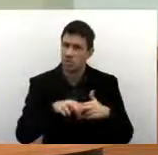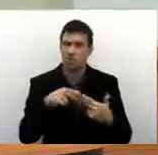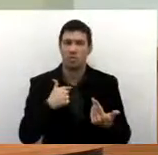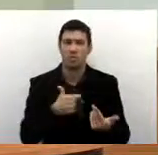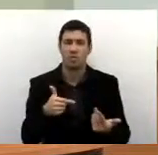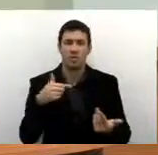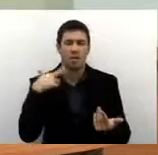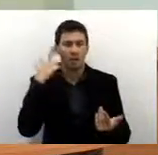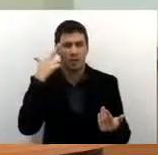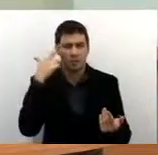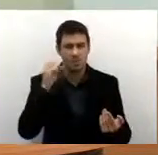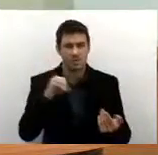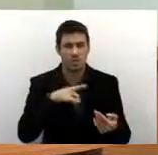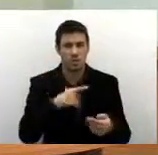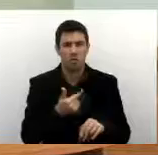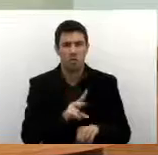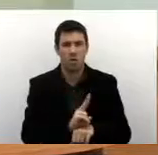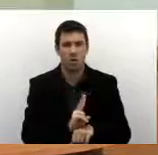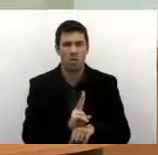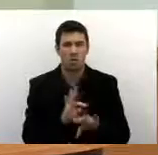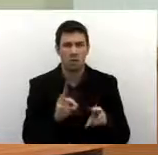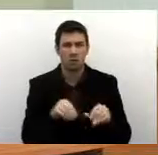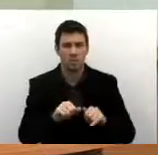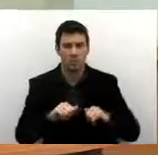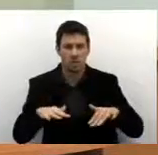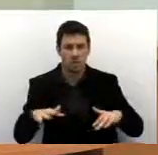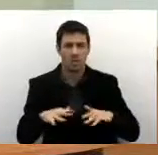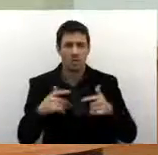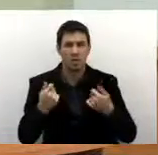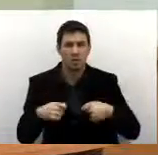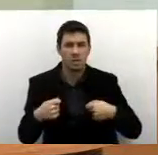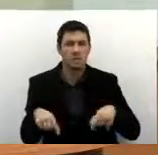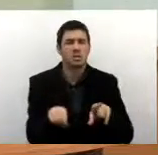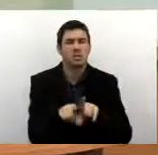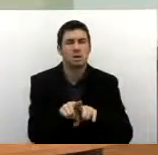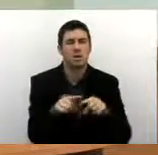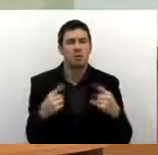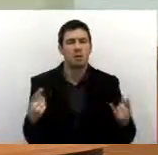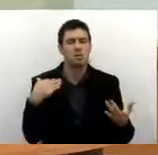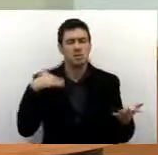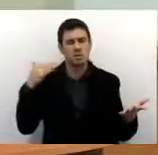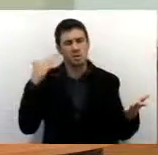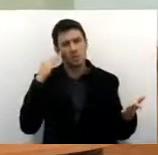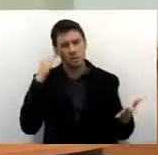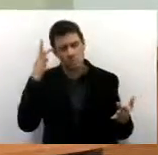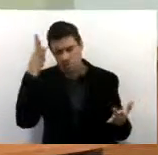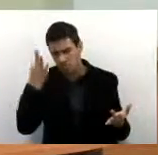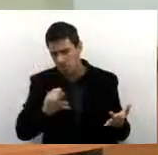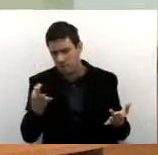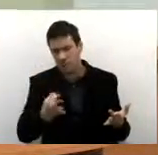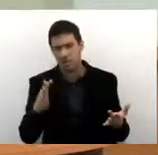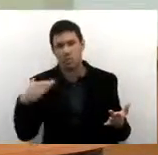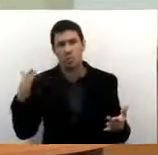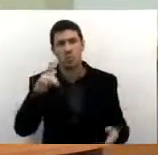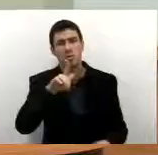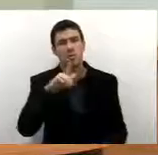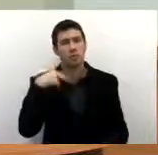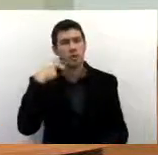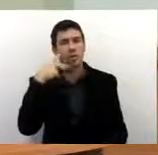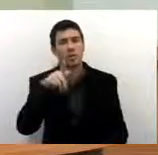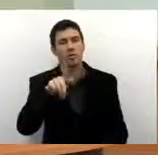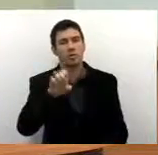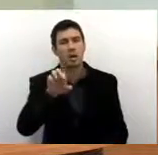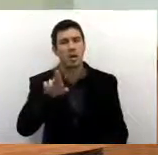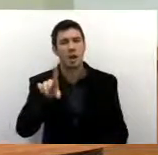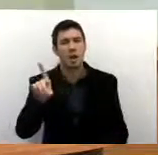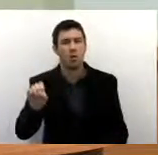trabalho se não houver o controle da sessão em si. Nós temos que ter esse aspecto. Mas eu entendi perfeitamente quando o vereador Geraldo Celestino